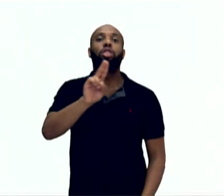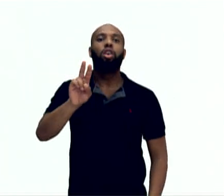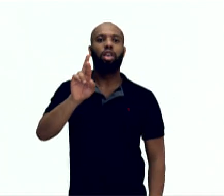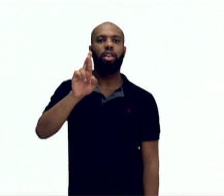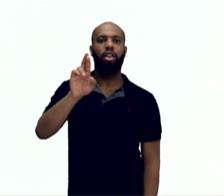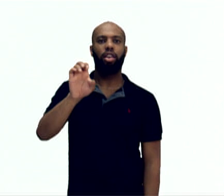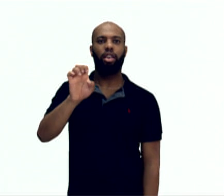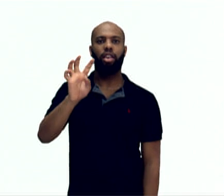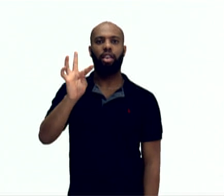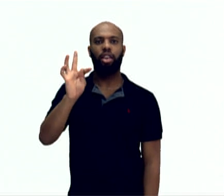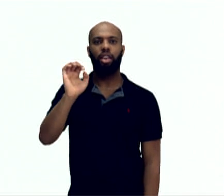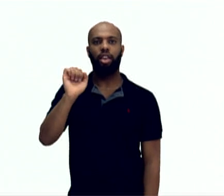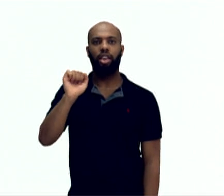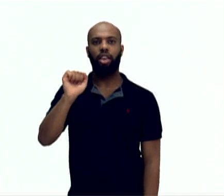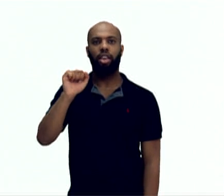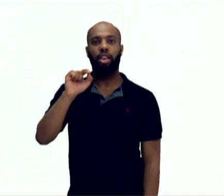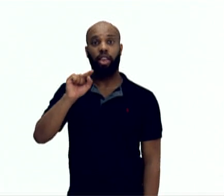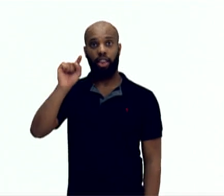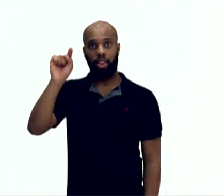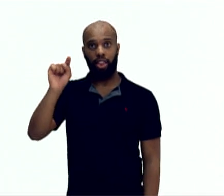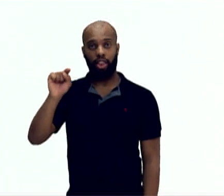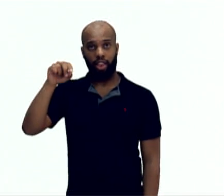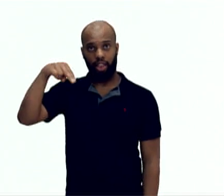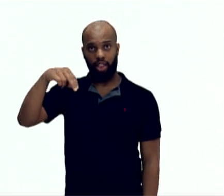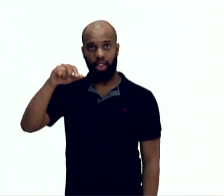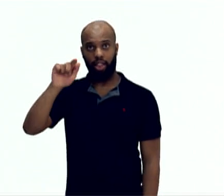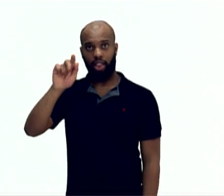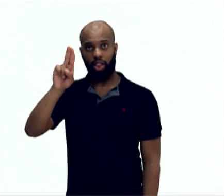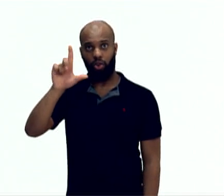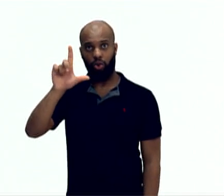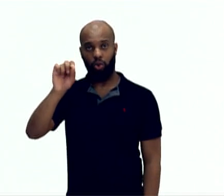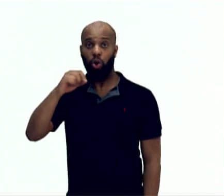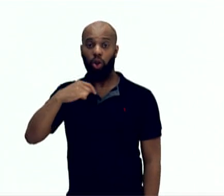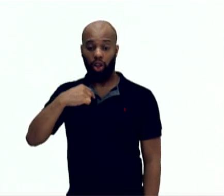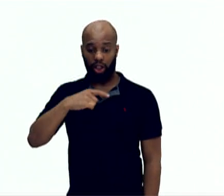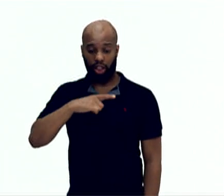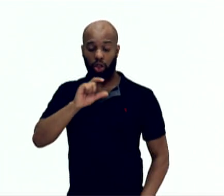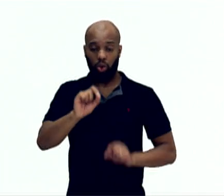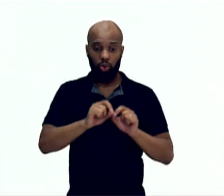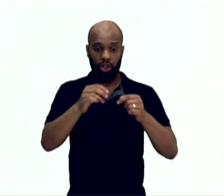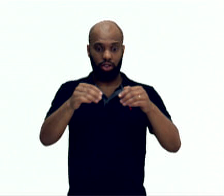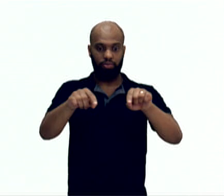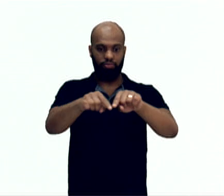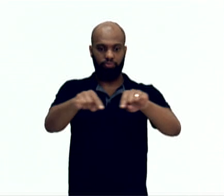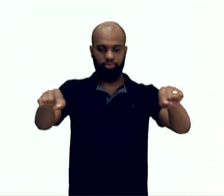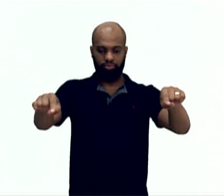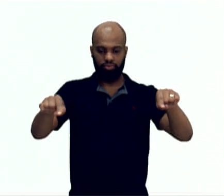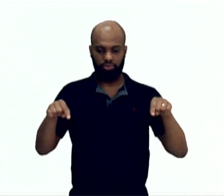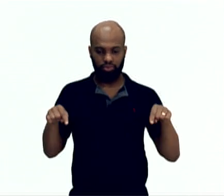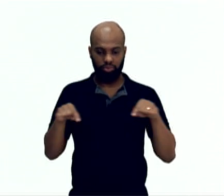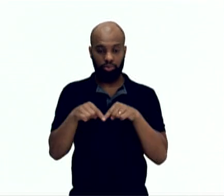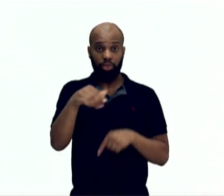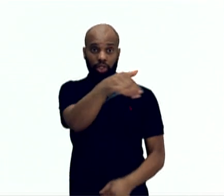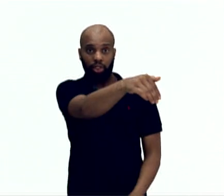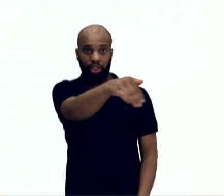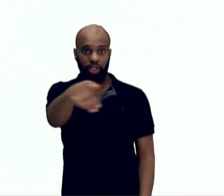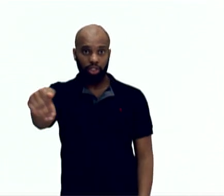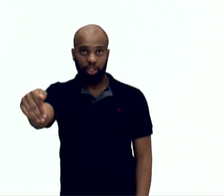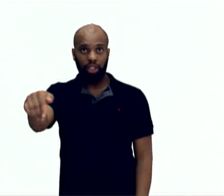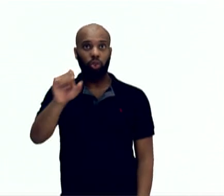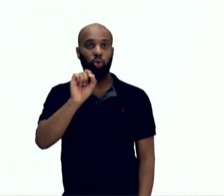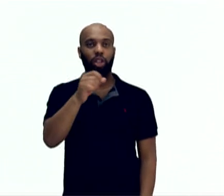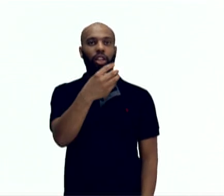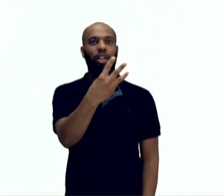ele tem 35 metros de frente e 22 metros de lateral. Mas se a